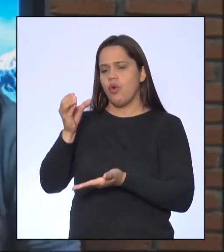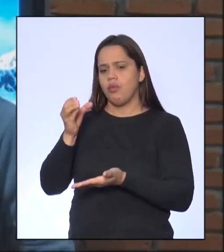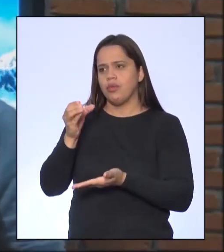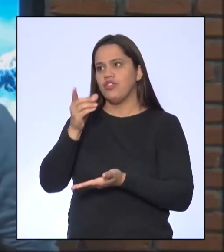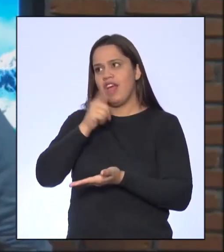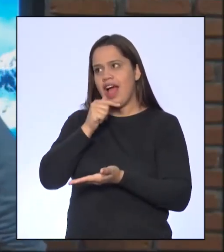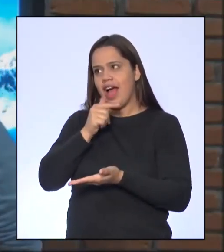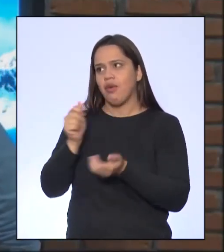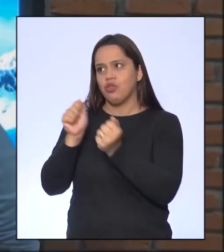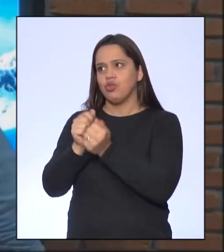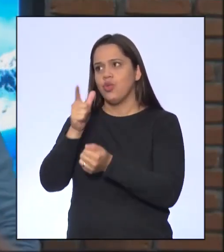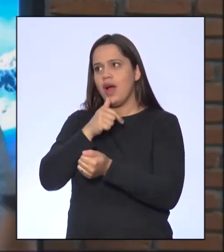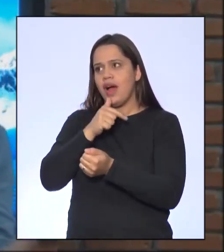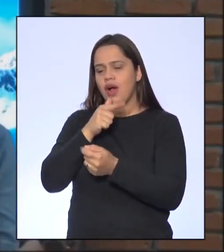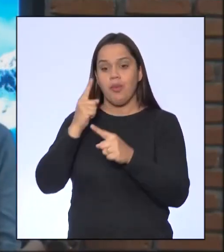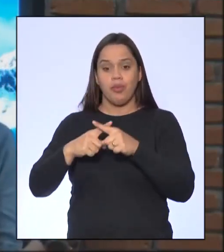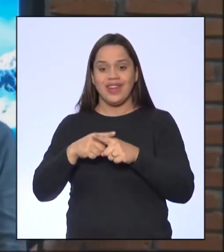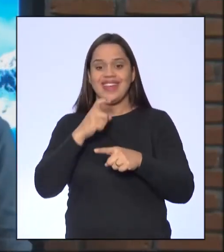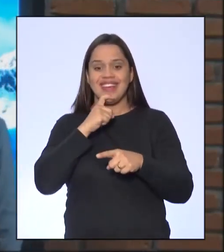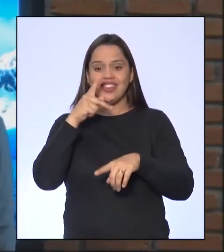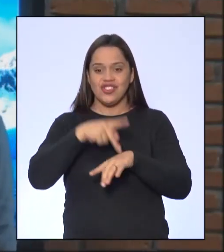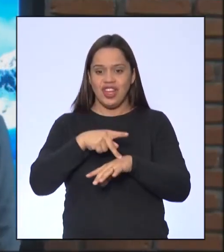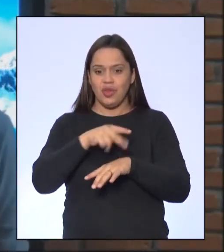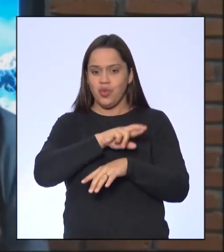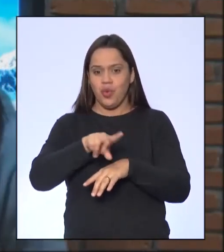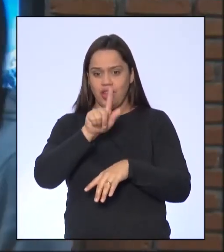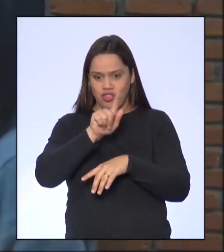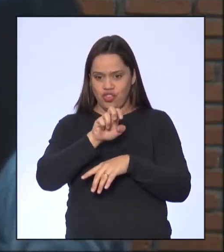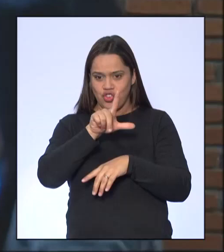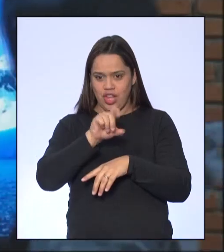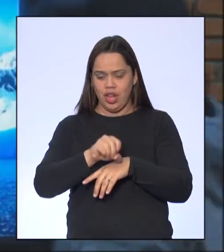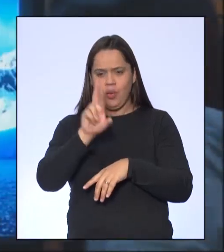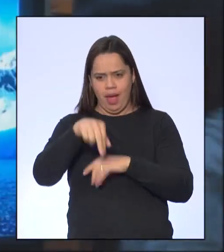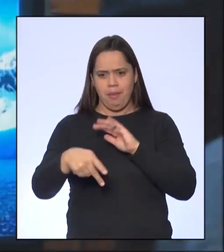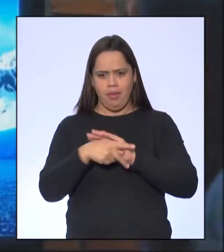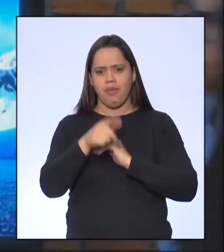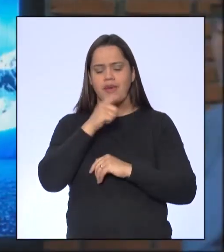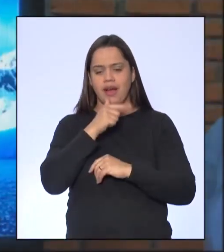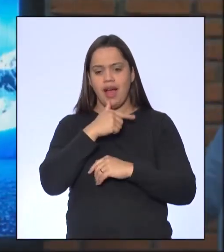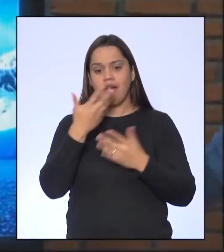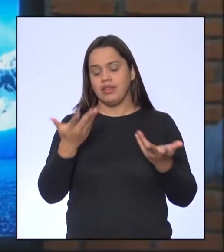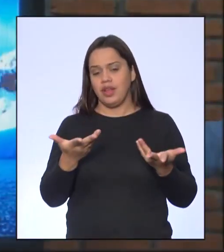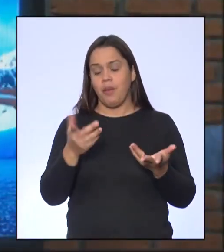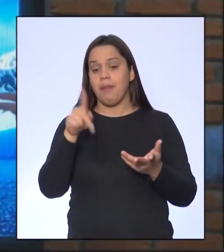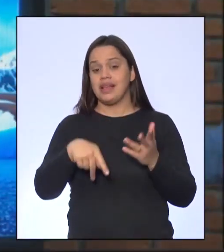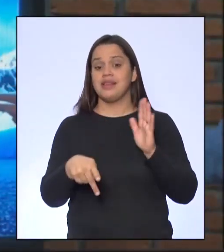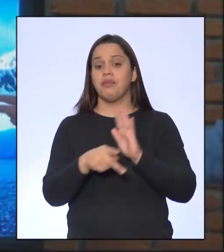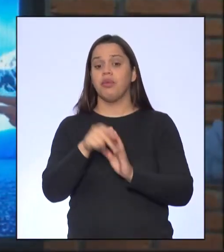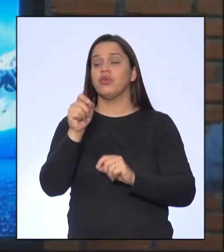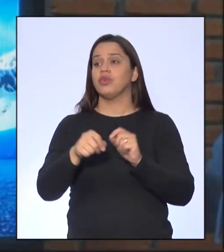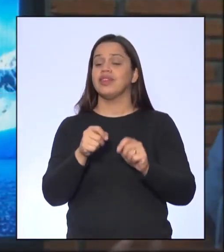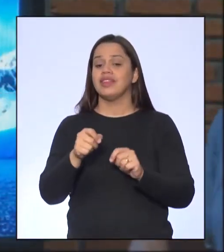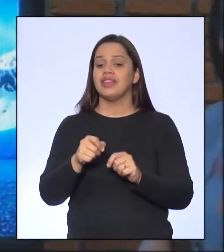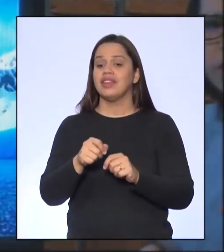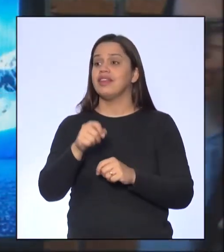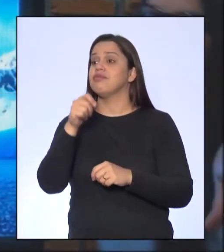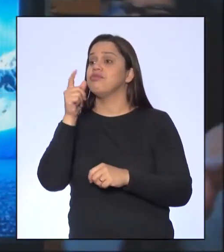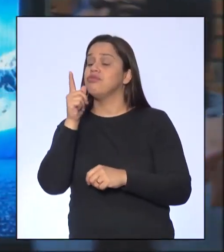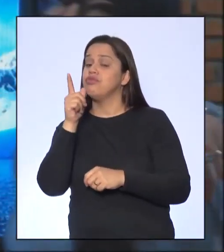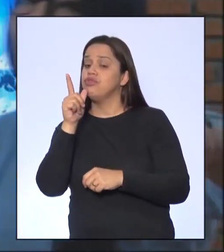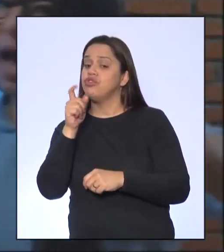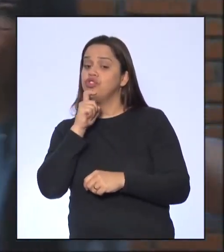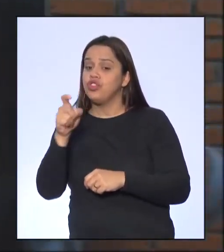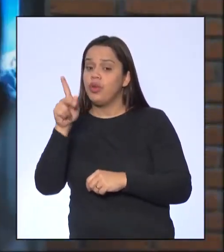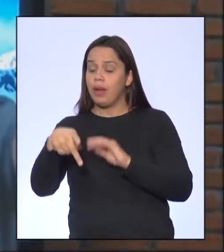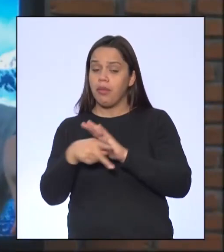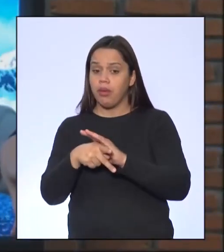água? Porque gelo não é água? É. Só que gelo é água no seu estado sólido. E quando a